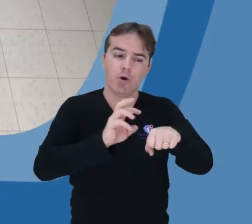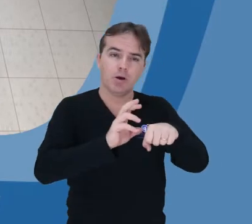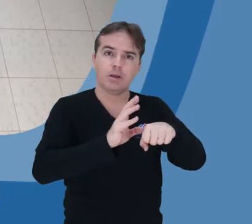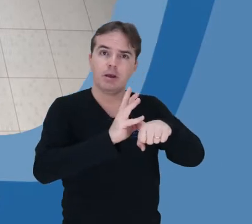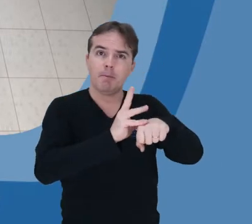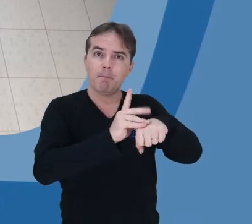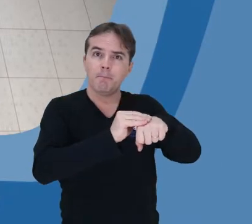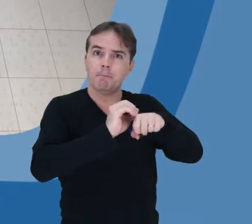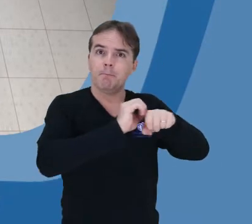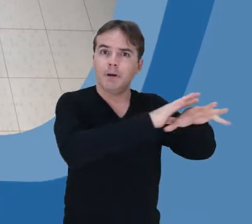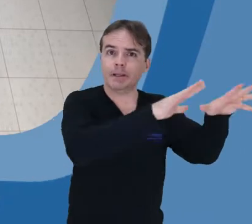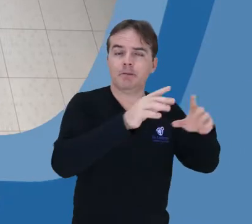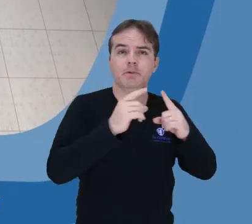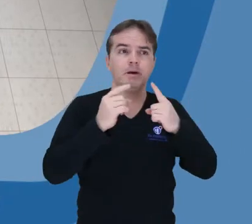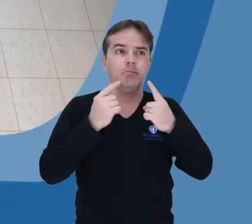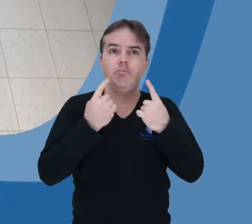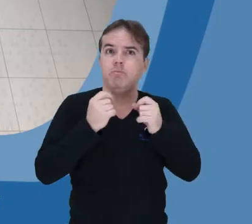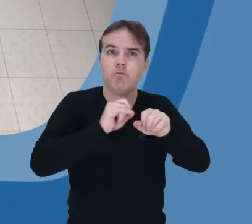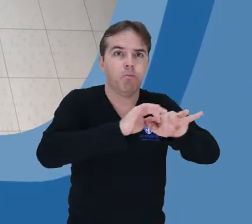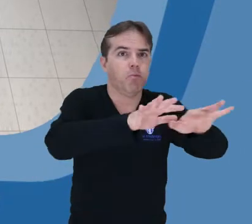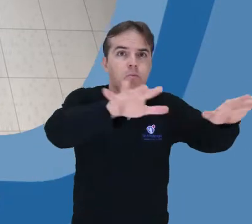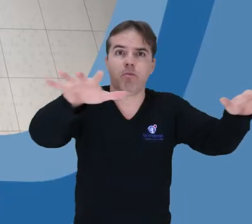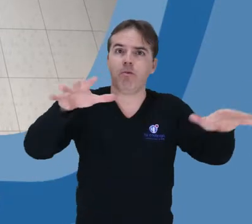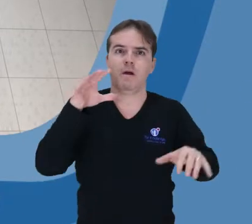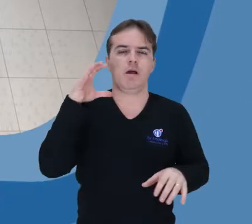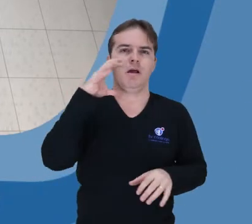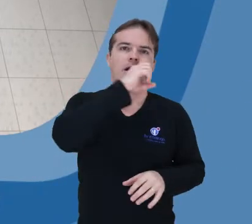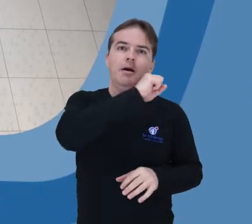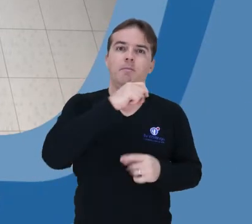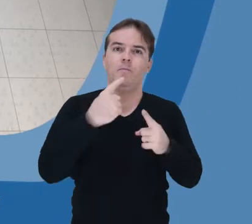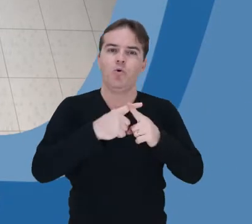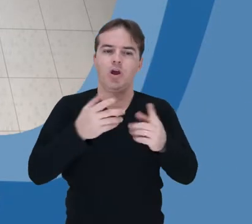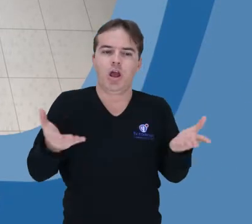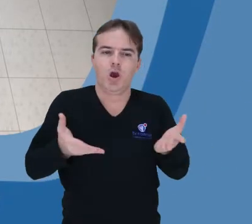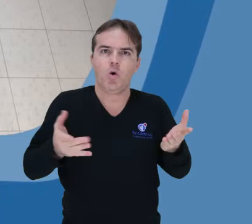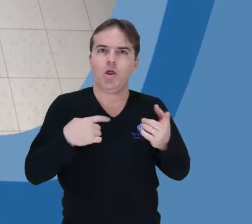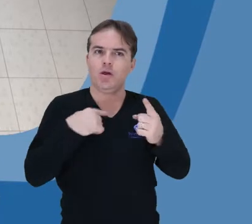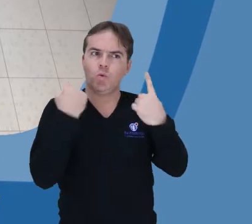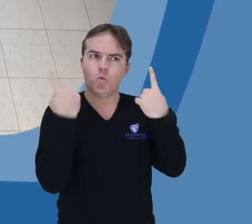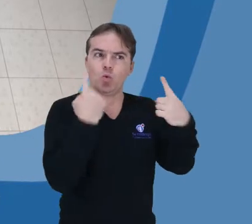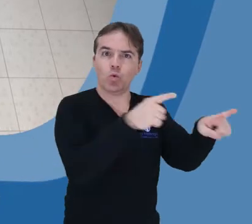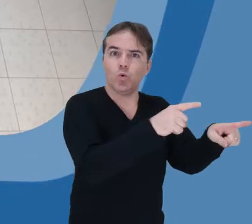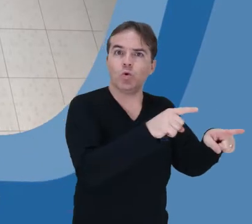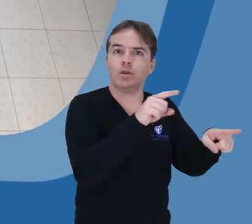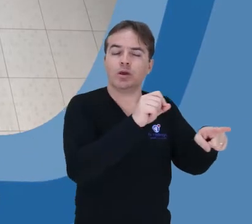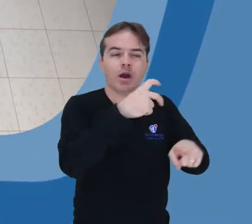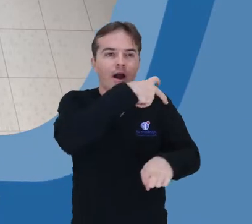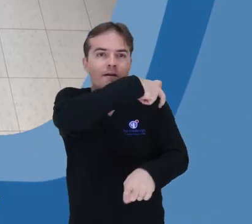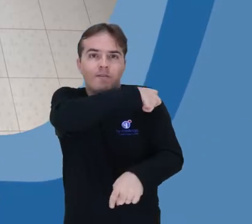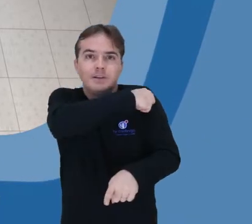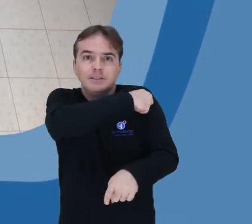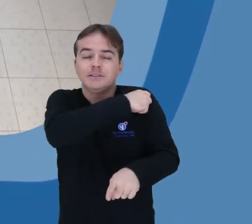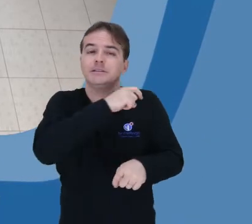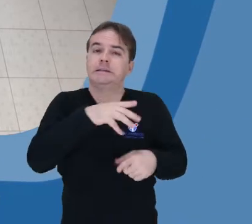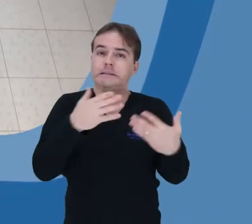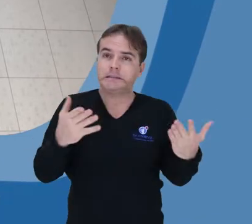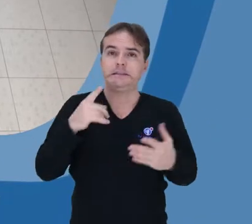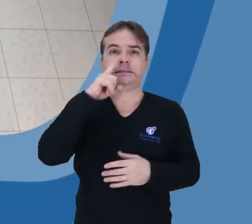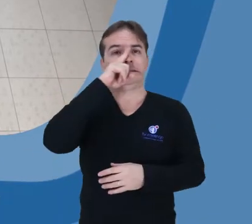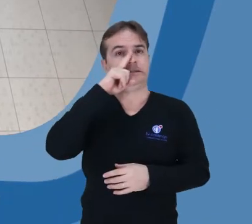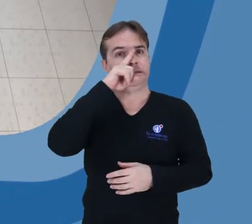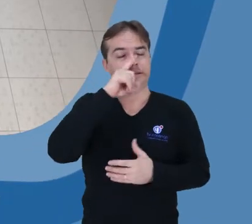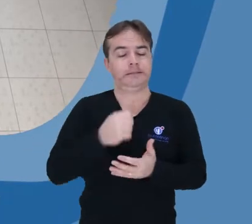maior velocidade, que é o que a gente tem combatido e quer combater agora com o advento da vacina. A outra coisa é se ela